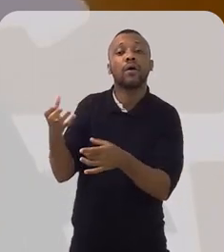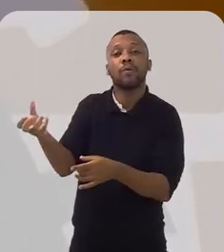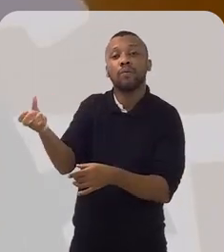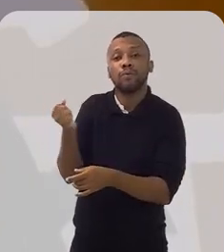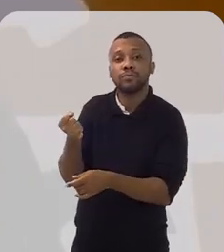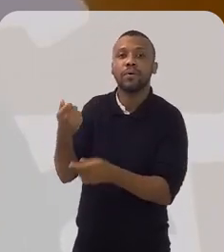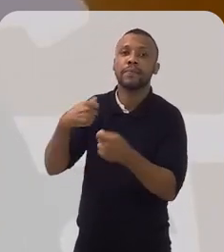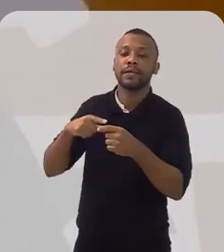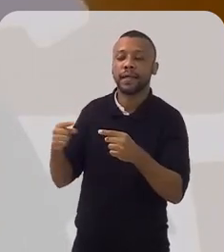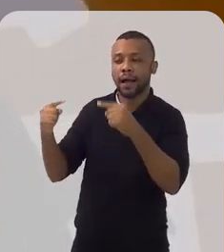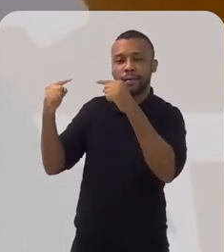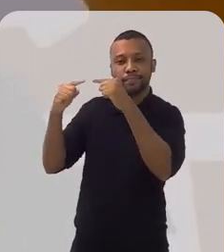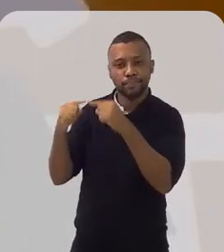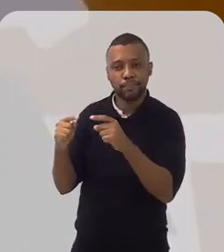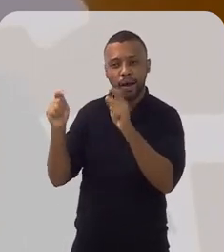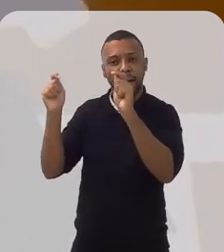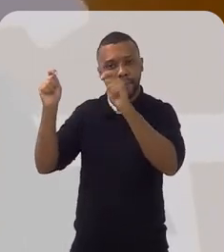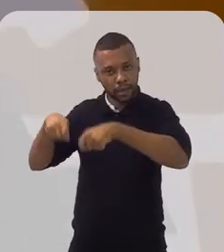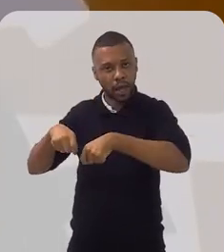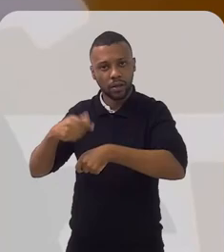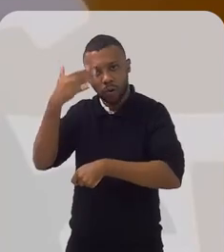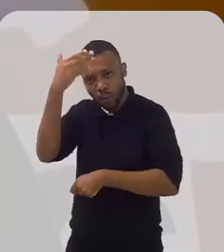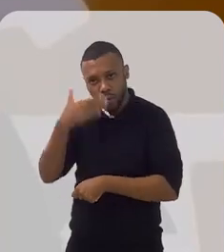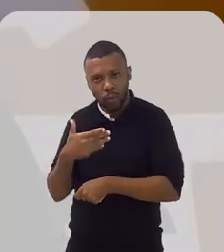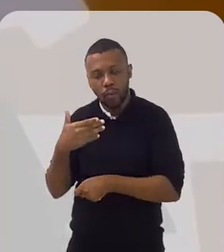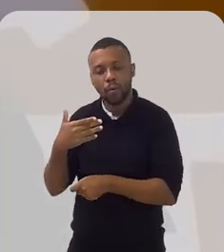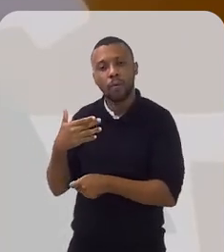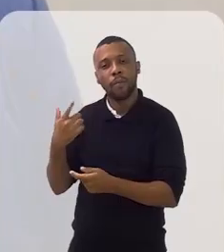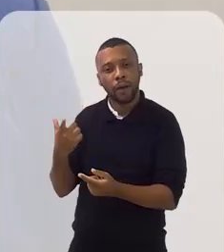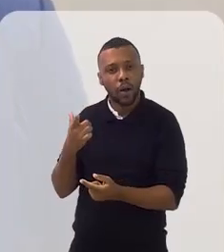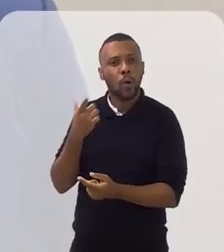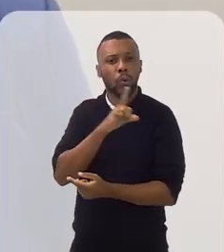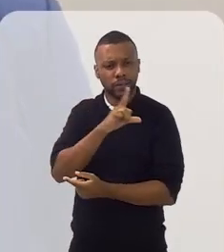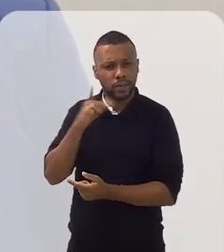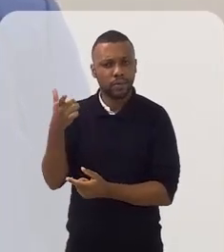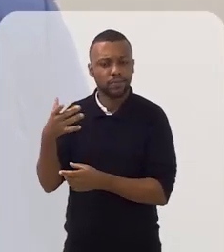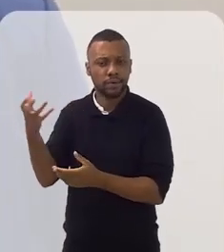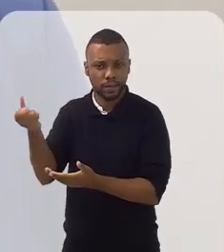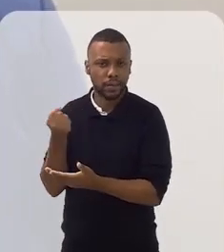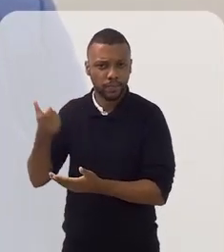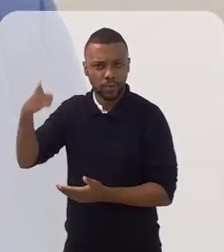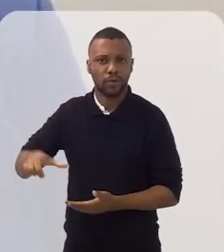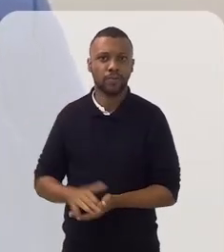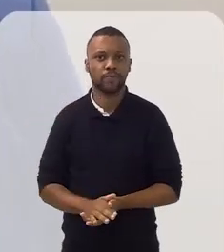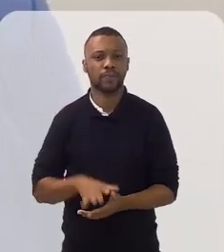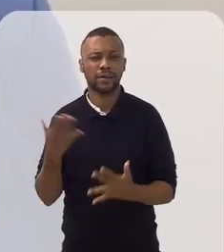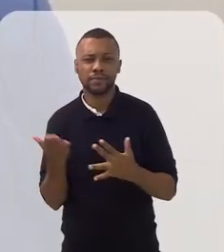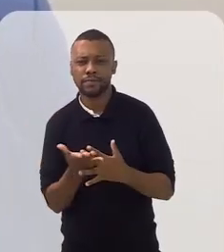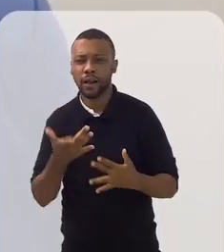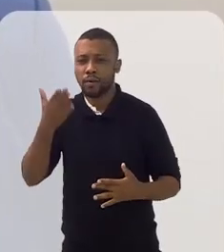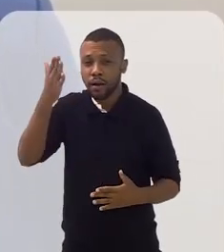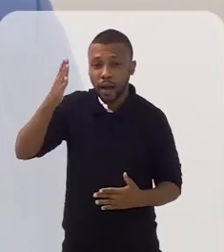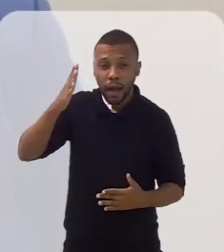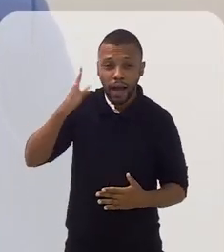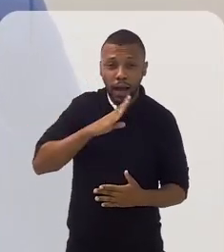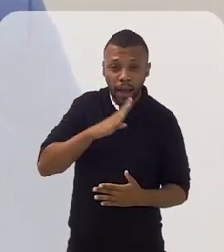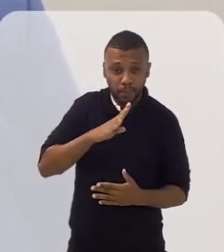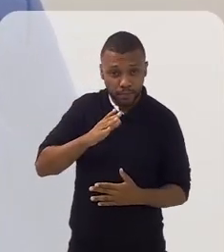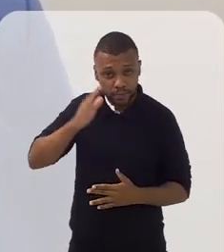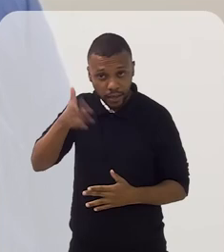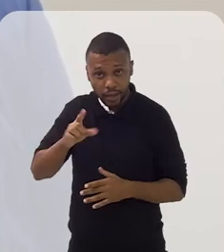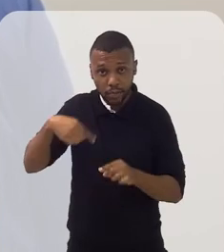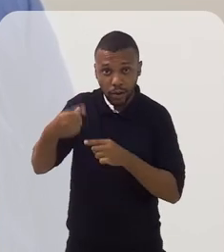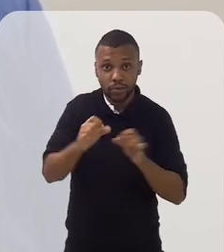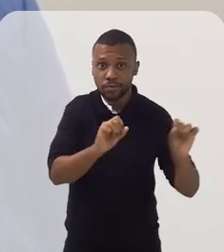habilitado, através da prestação de conta, a receber recurso novamente. A gente vai fazer um rápido intervalo e voltamos já. E no próximo bloco, vamos falar sobre